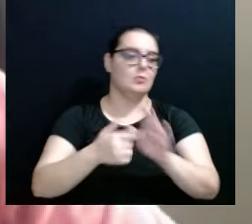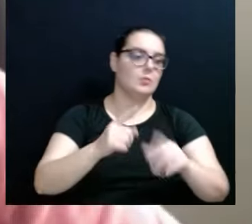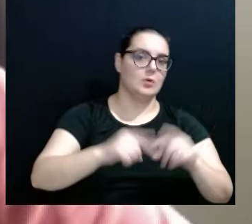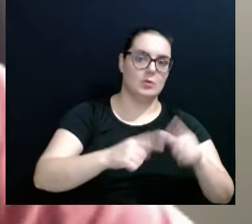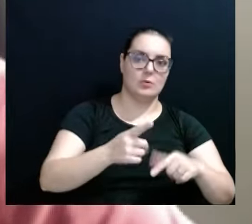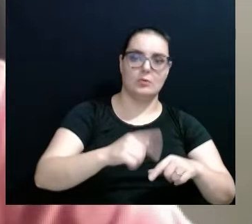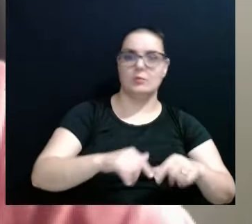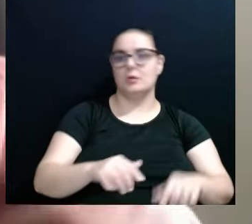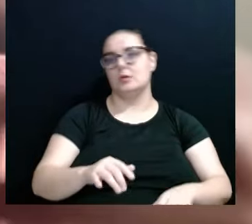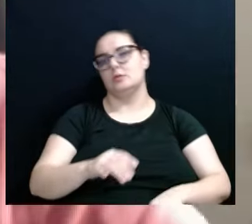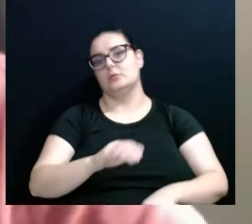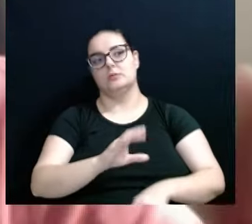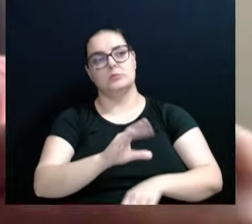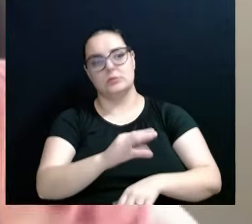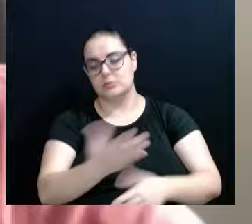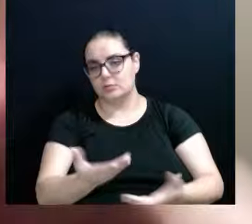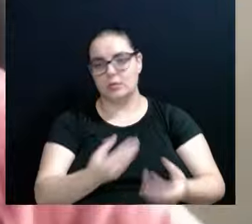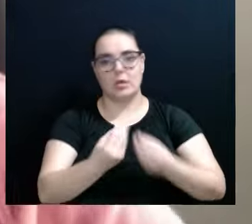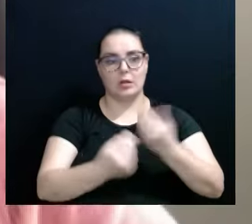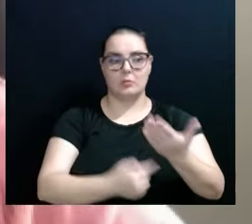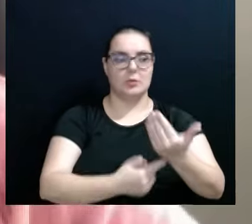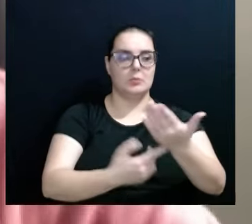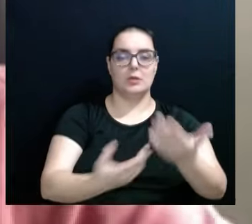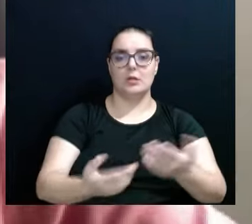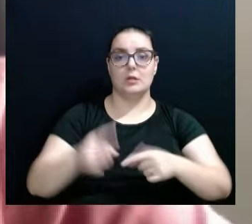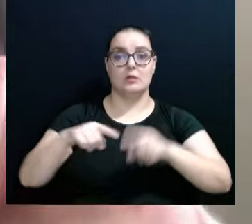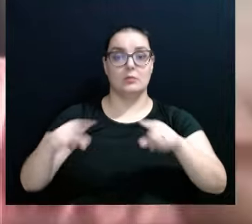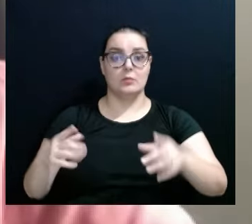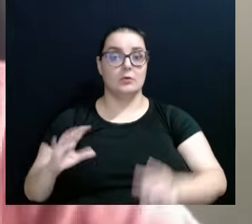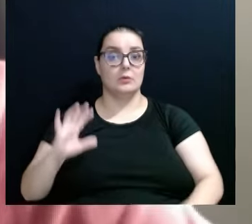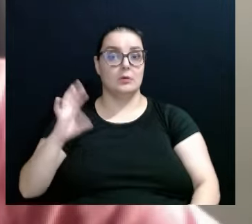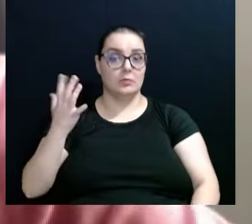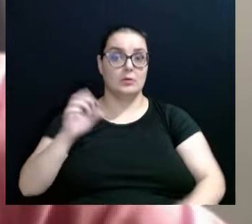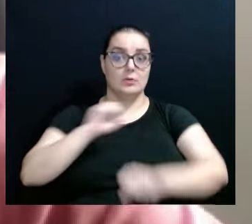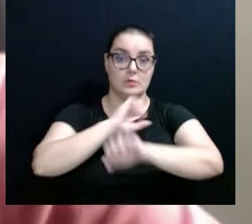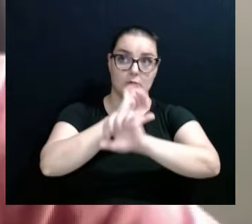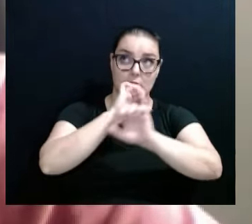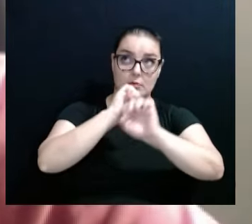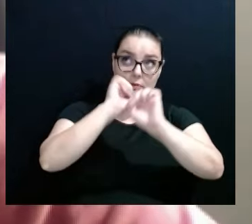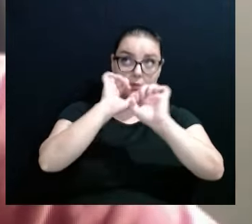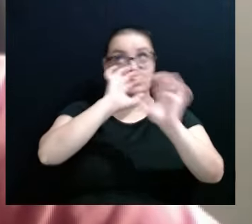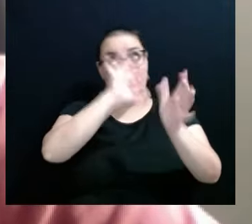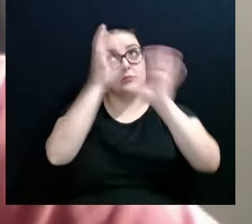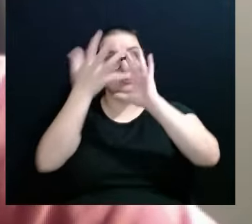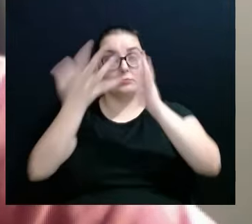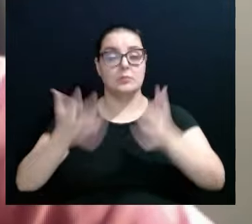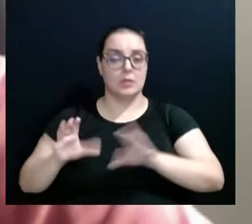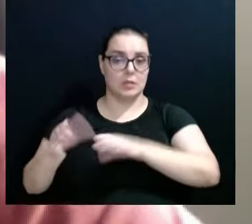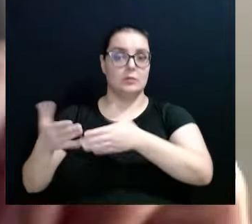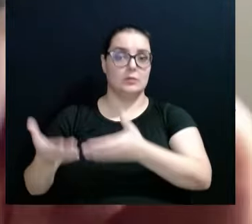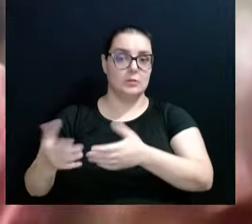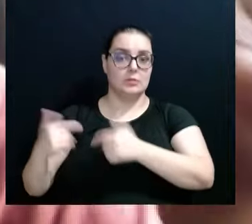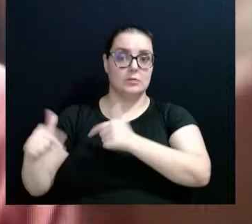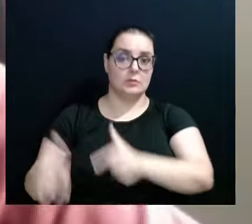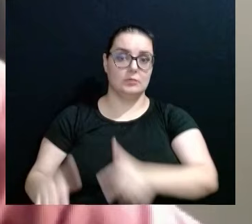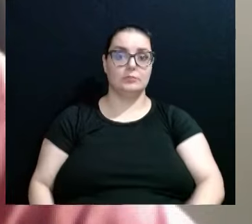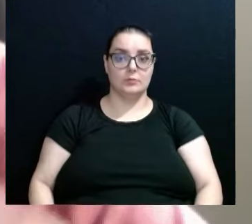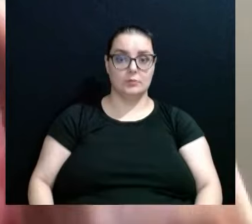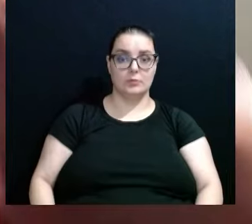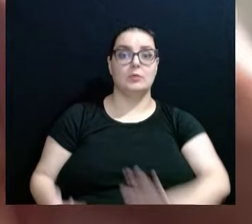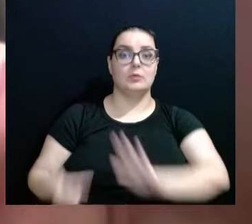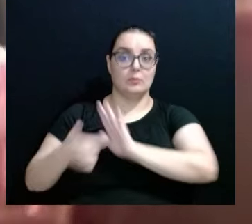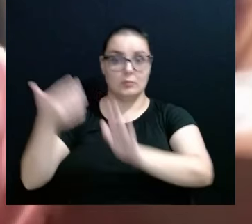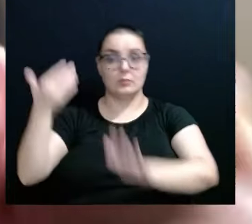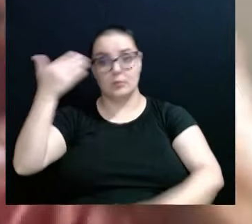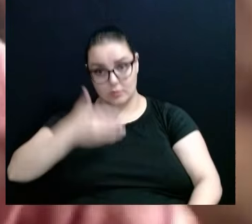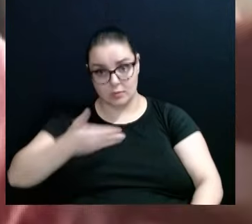termômetro, o que diz os instrumentos, como está essa variabilidade climática e tal. E é neste grupo de